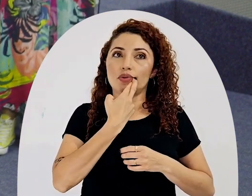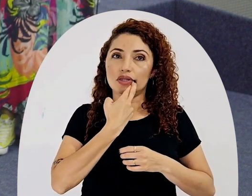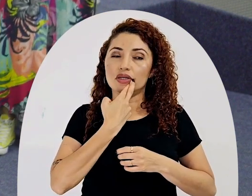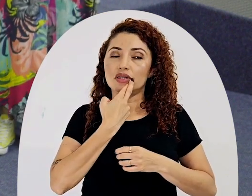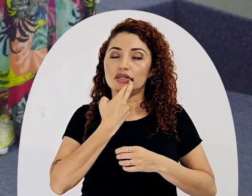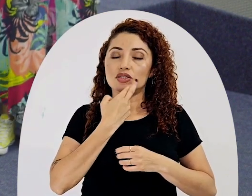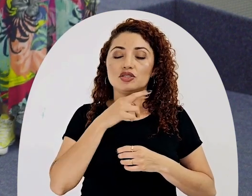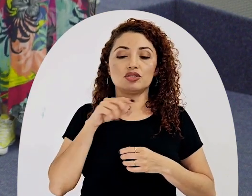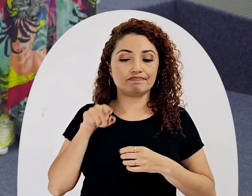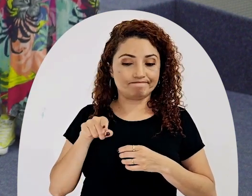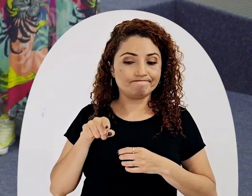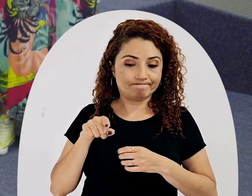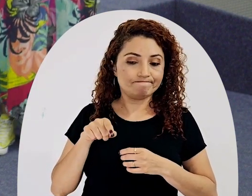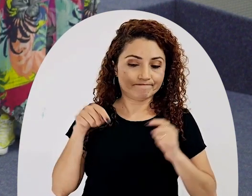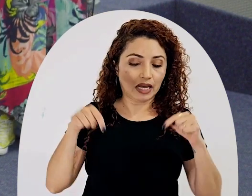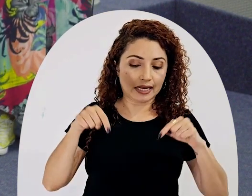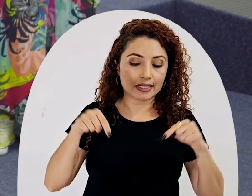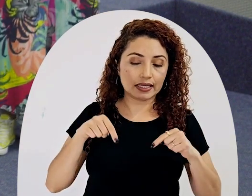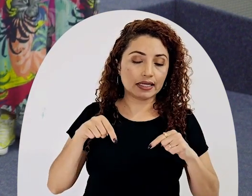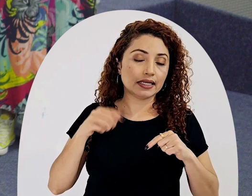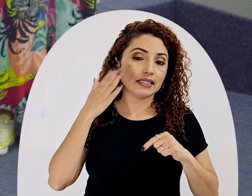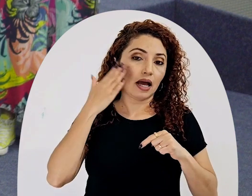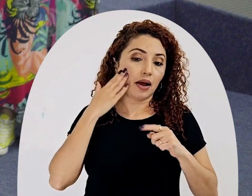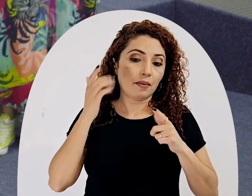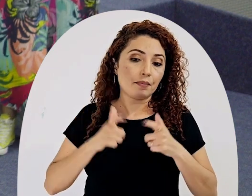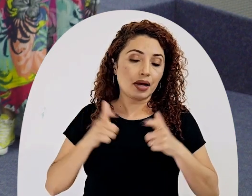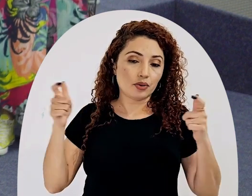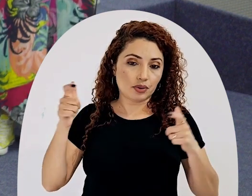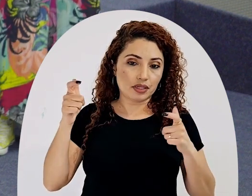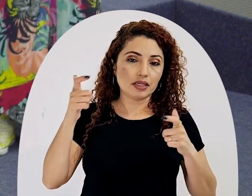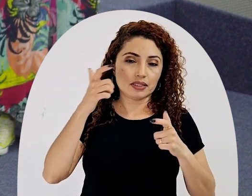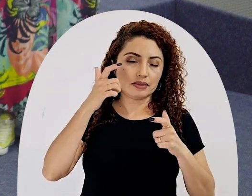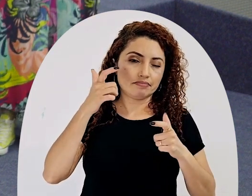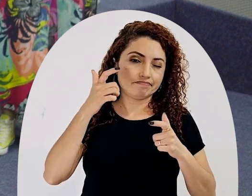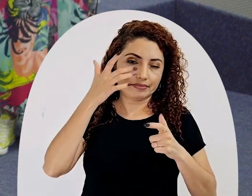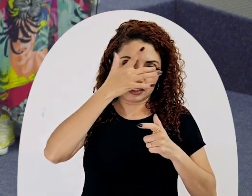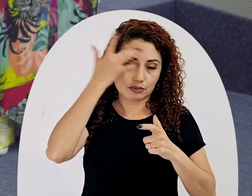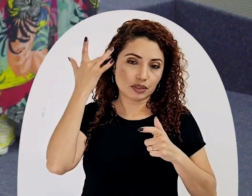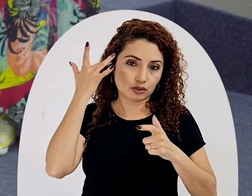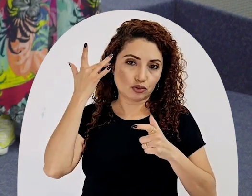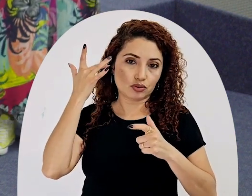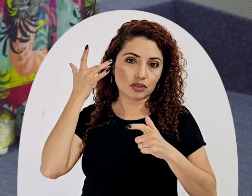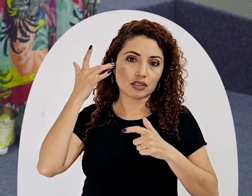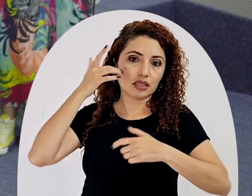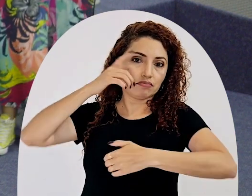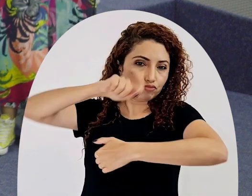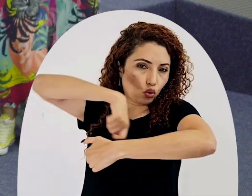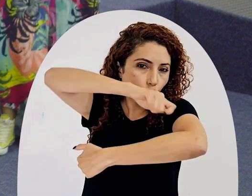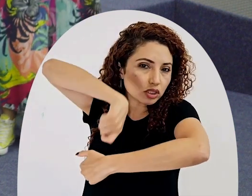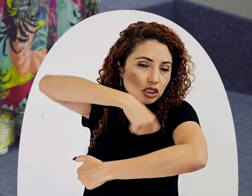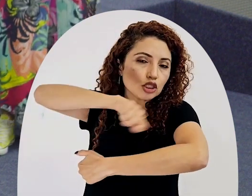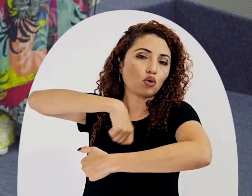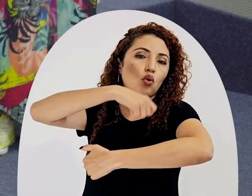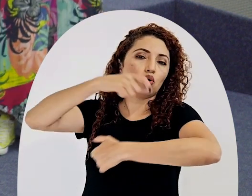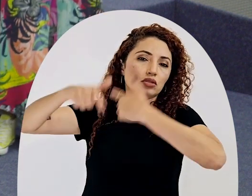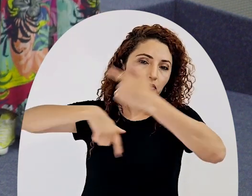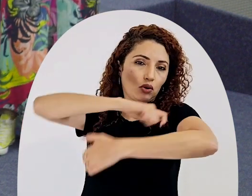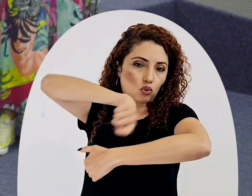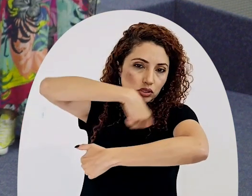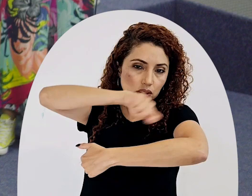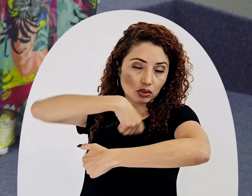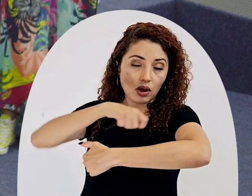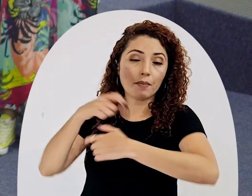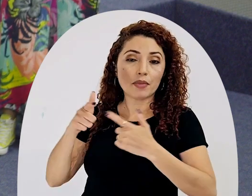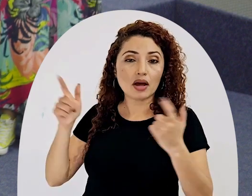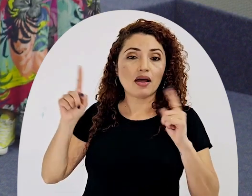a maioria das pessoas é da cor do papai e geralmente mais retinta, são pessoas da pele mais escura, né? Então, assim, eu